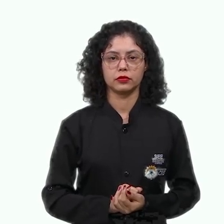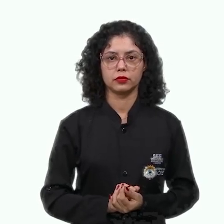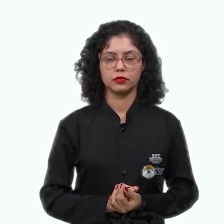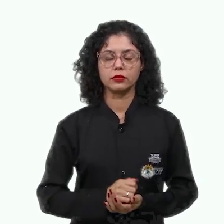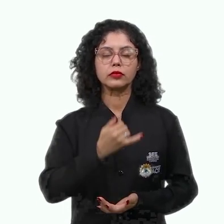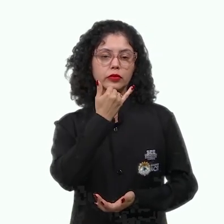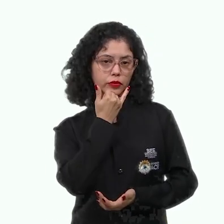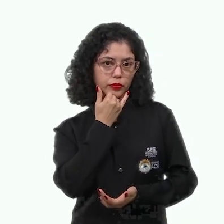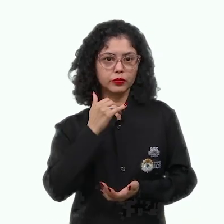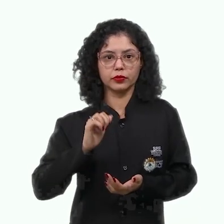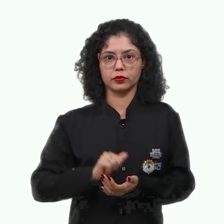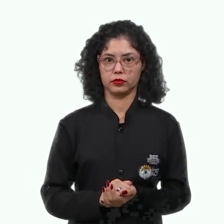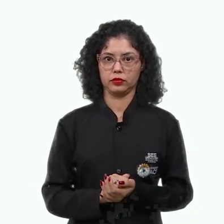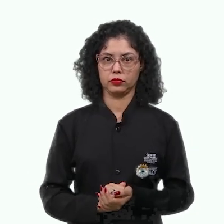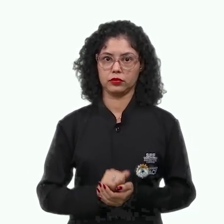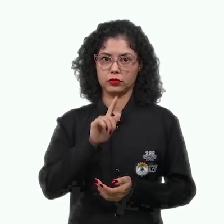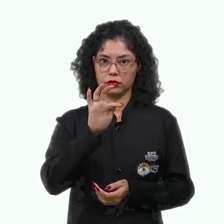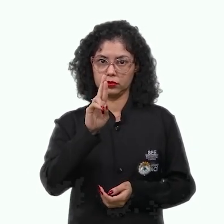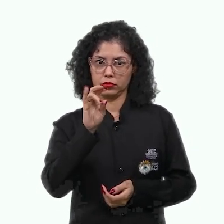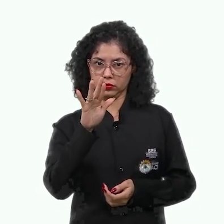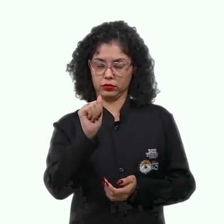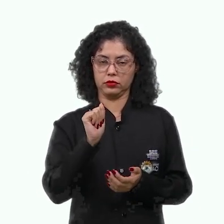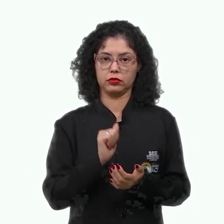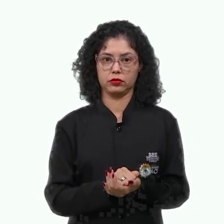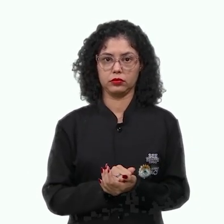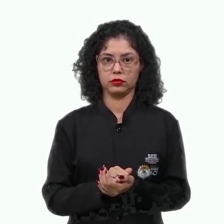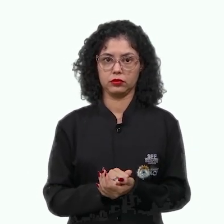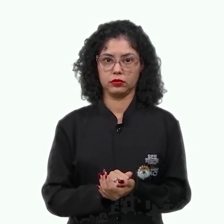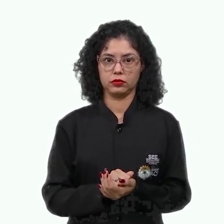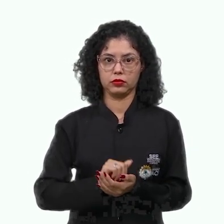anisoplia, perdão. São fungos